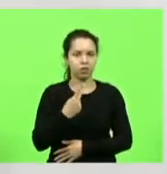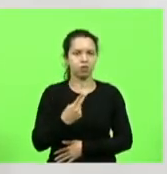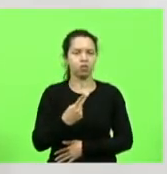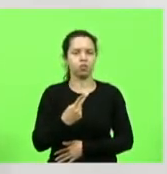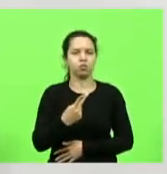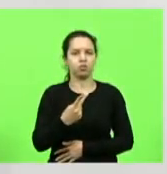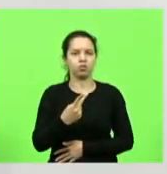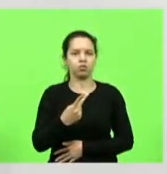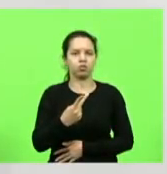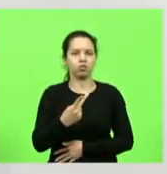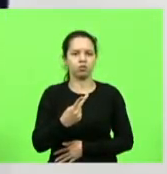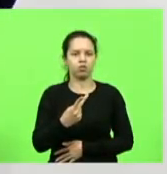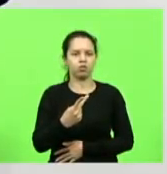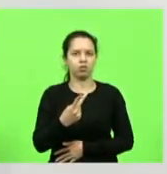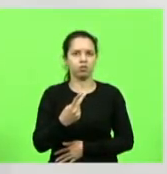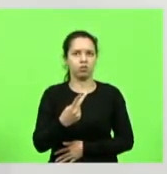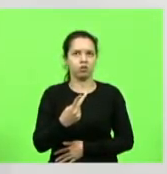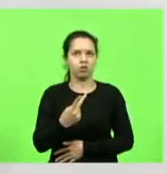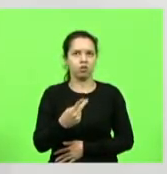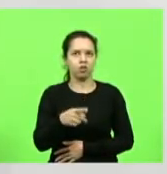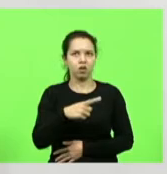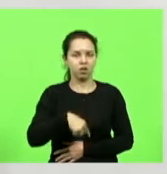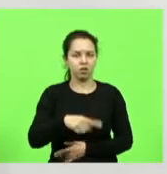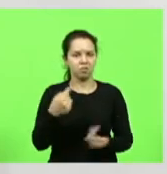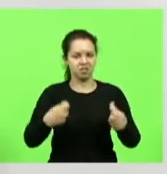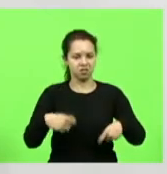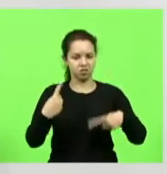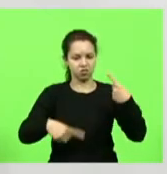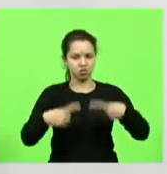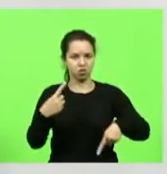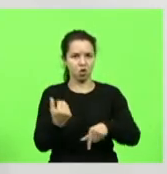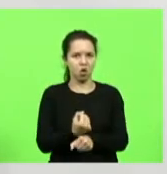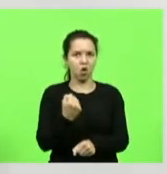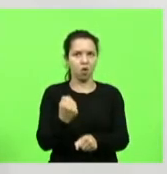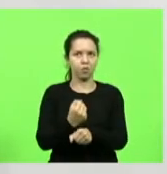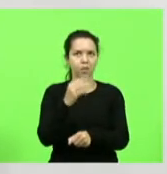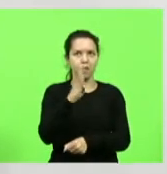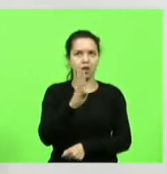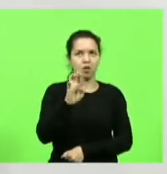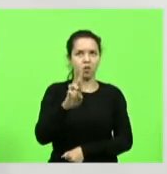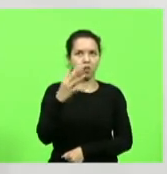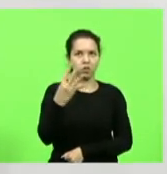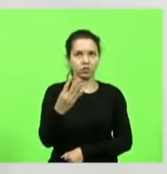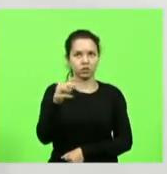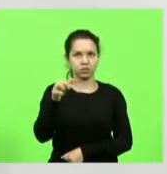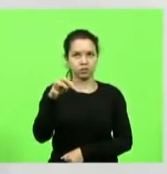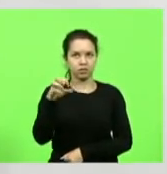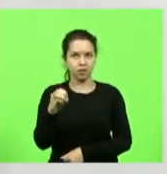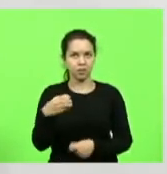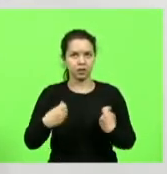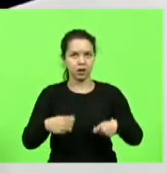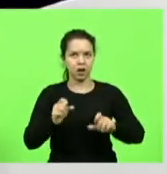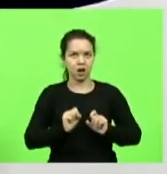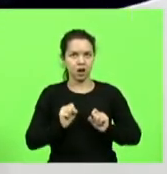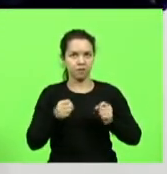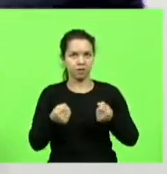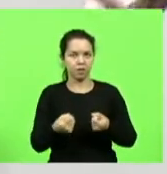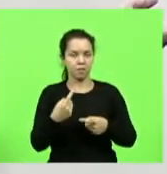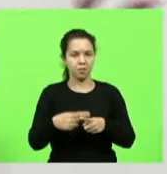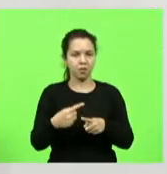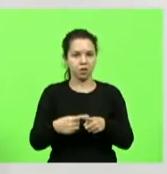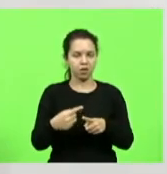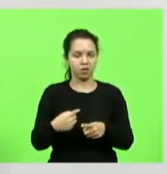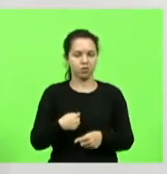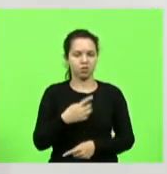subsolo. Tem que discutir aqui obra da BR-470, tendo que defender, porque eu estou indignado